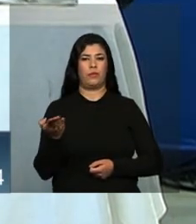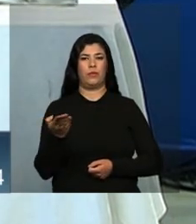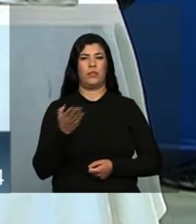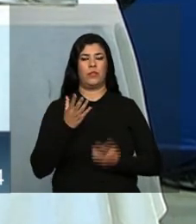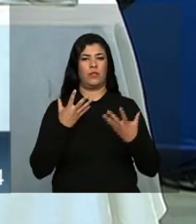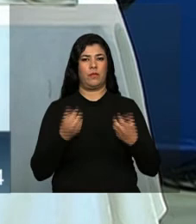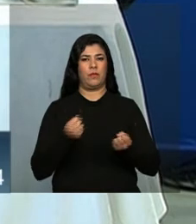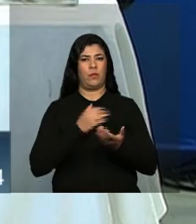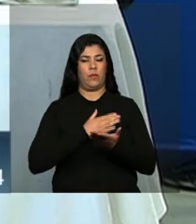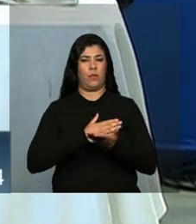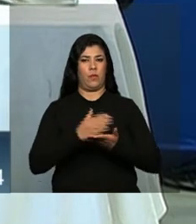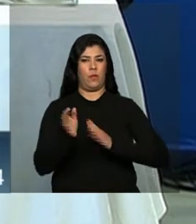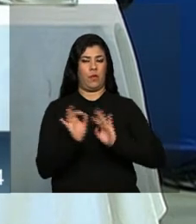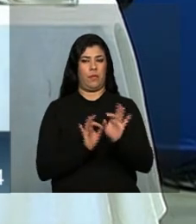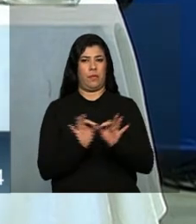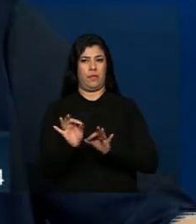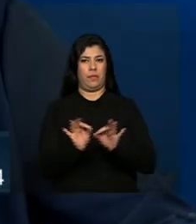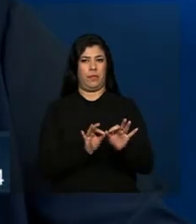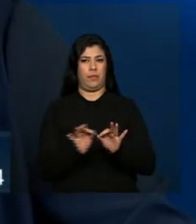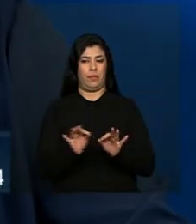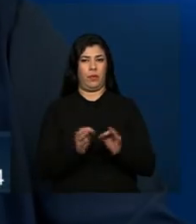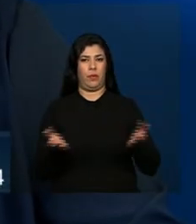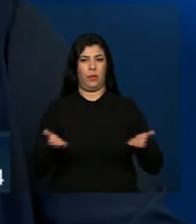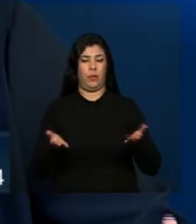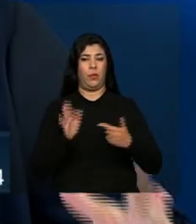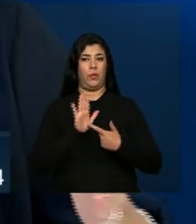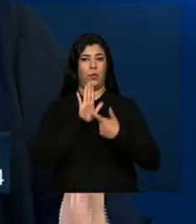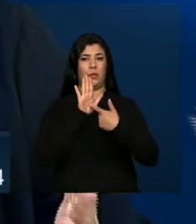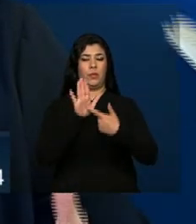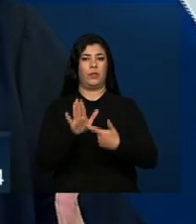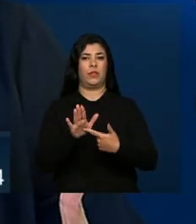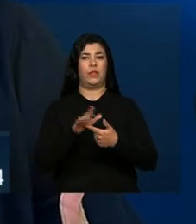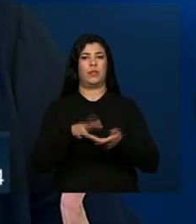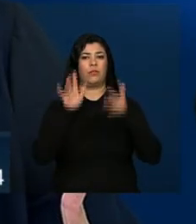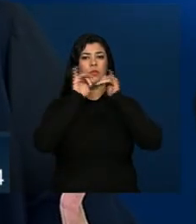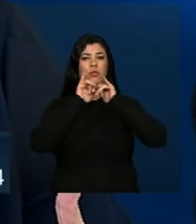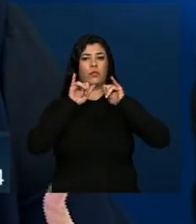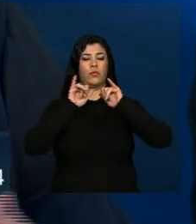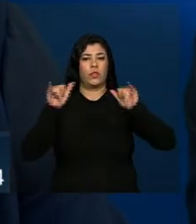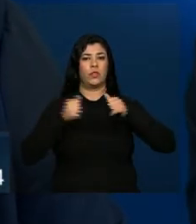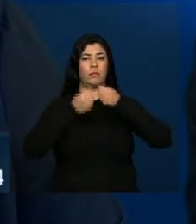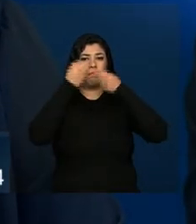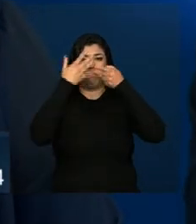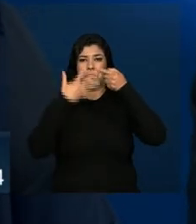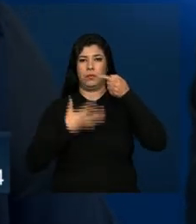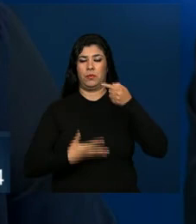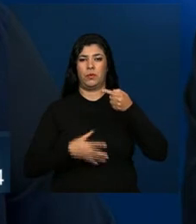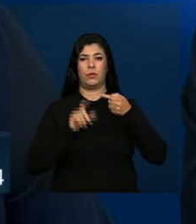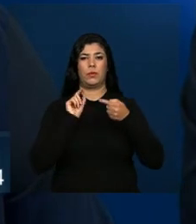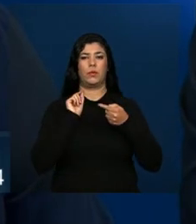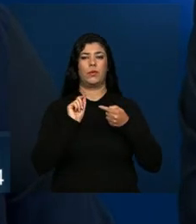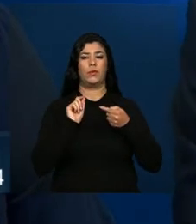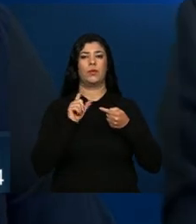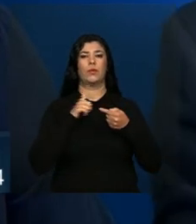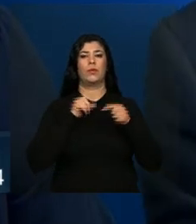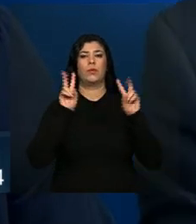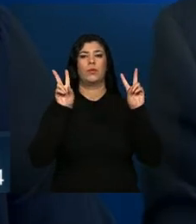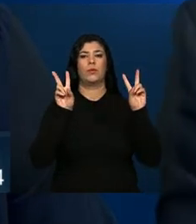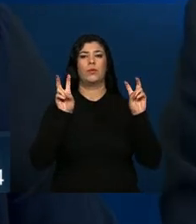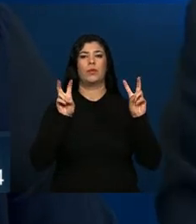no ano passado para vocês hoje uma uniforme detalhado sobre